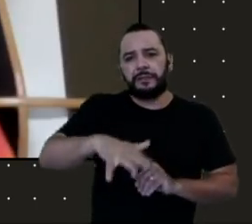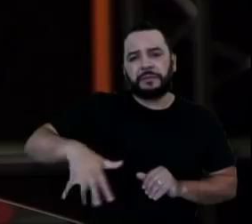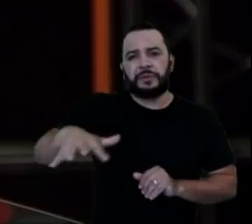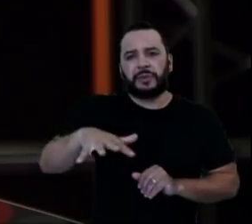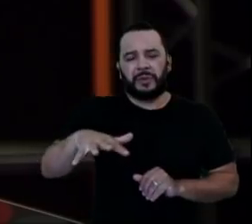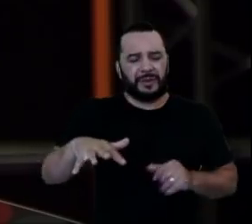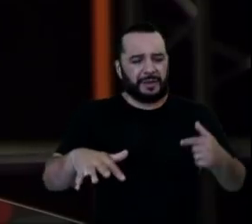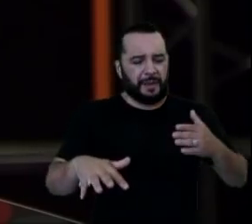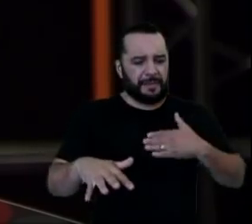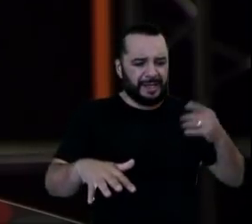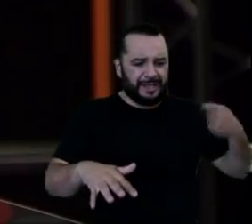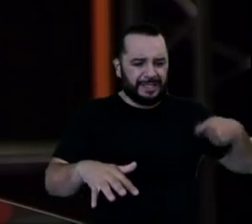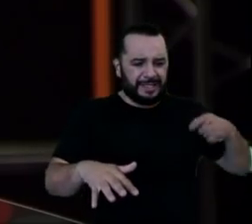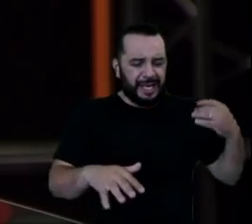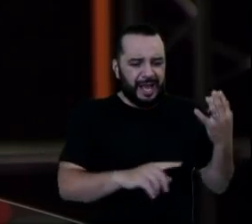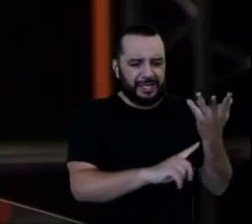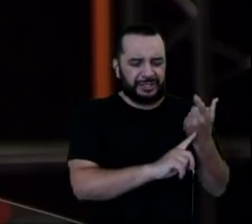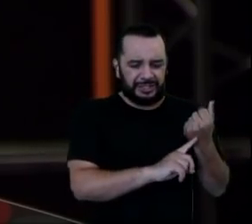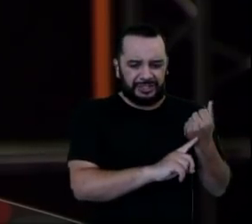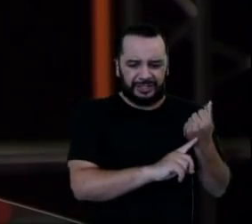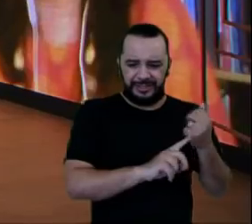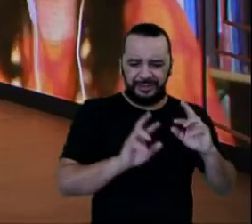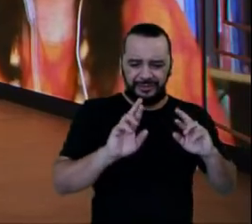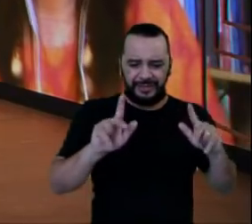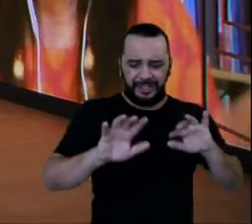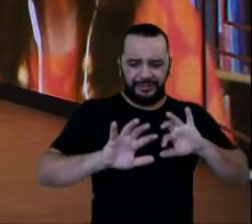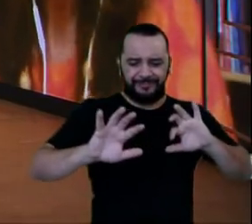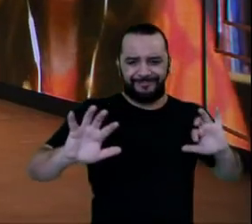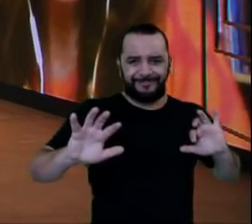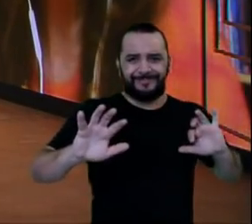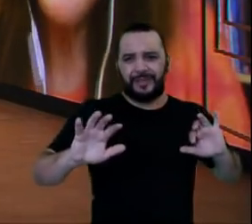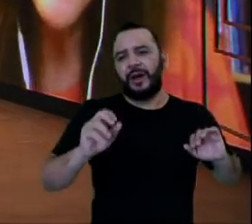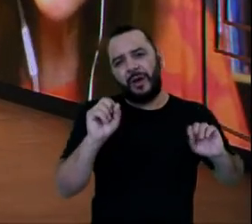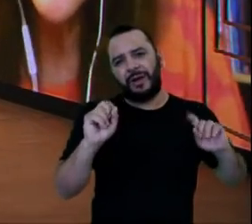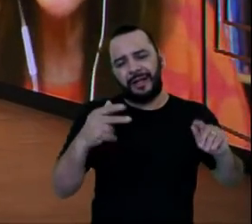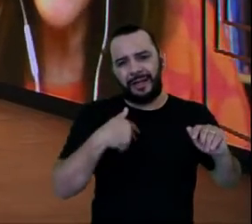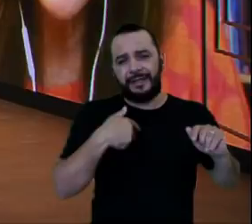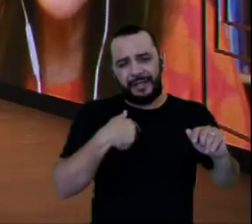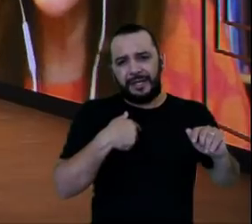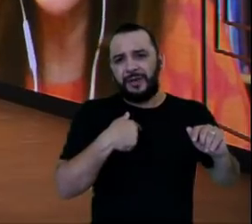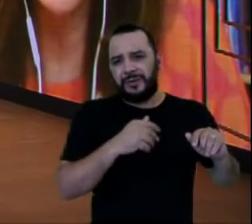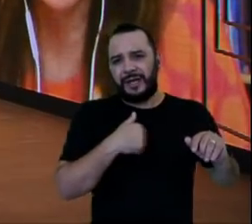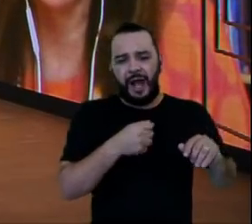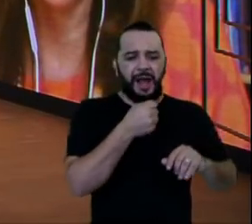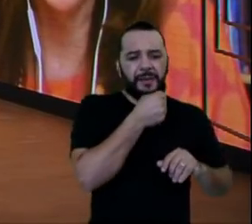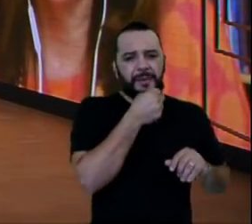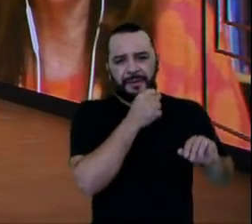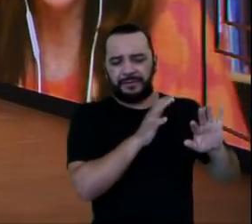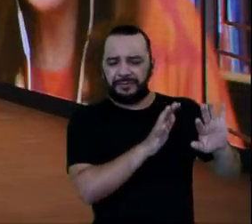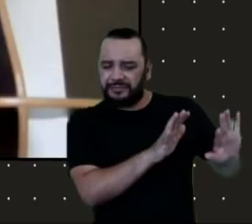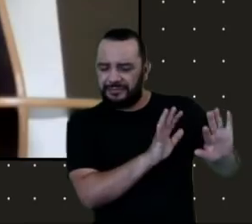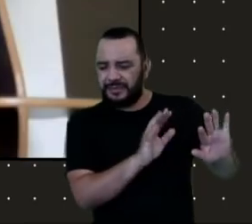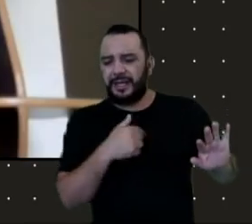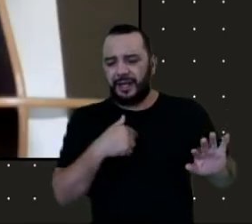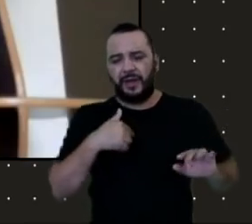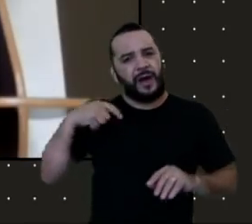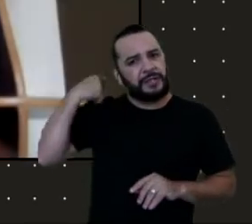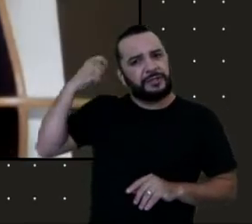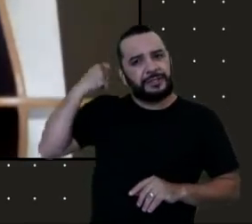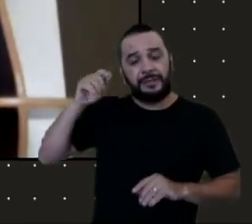certa forma, existia um compromisso com o mercado que se chocava um pouco com a minha